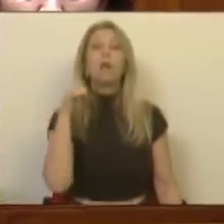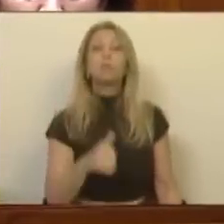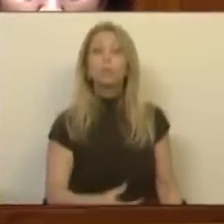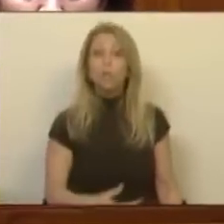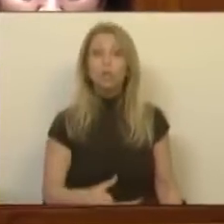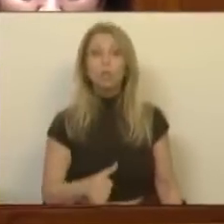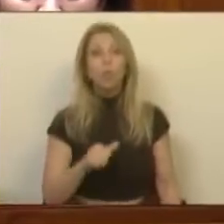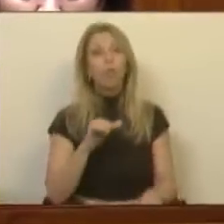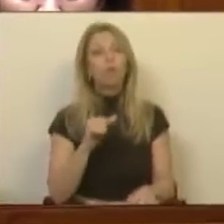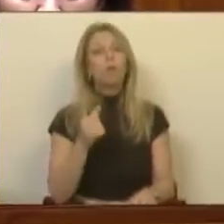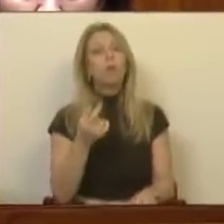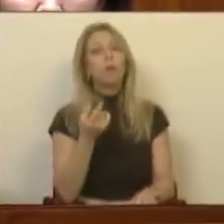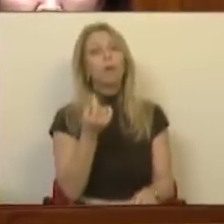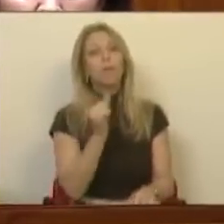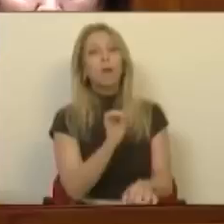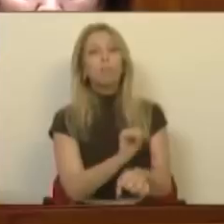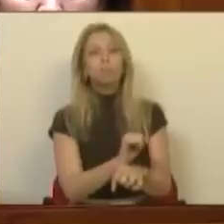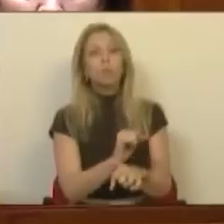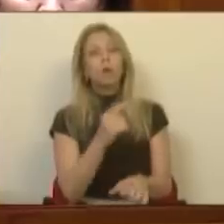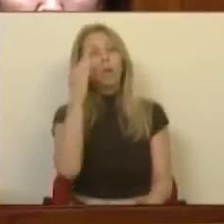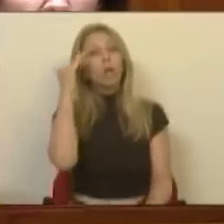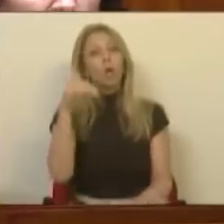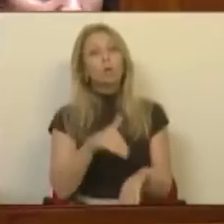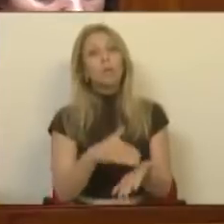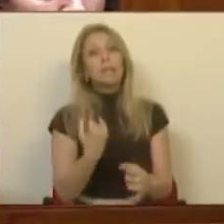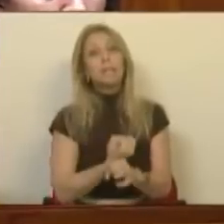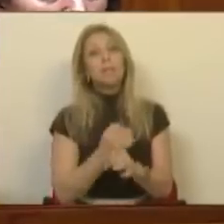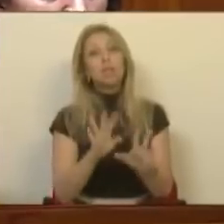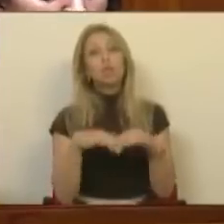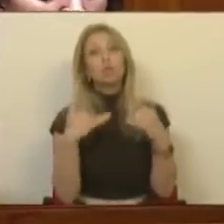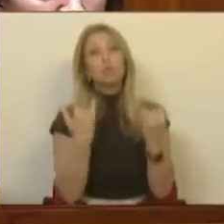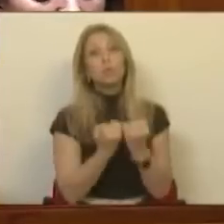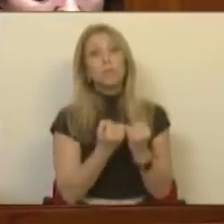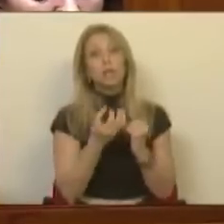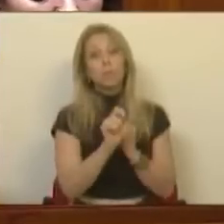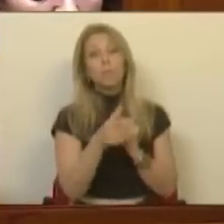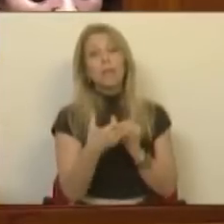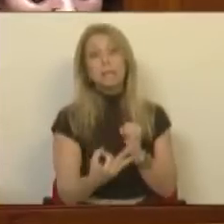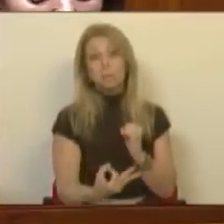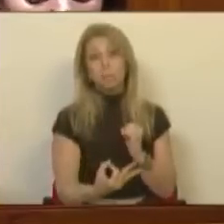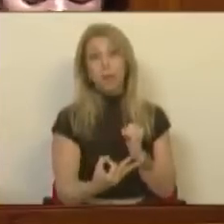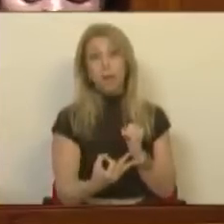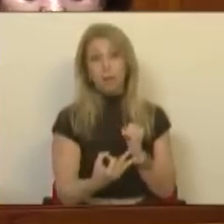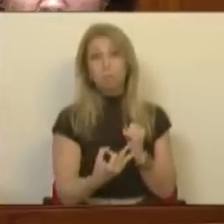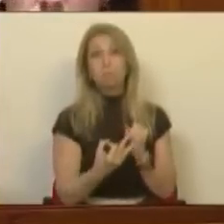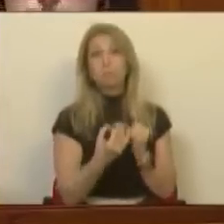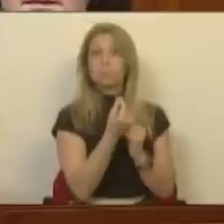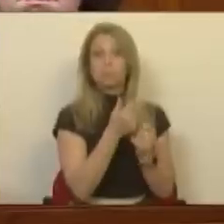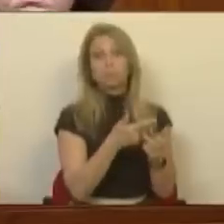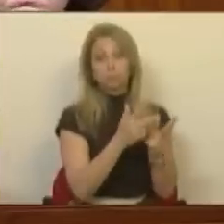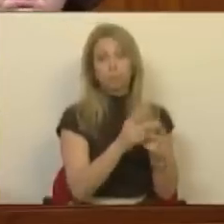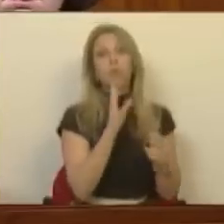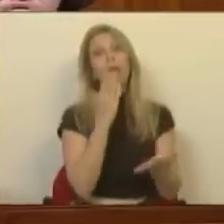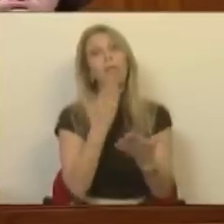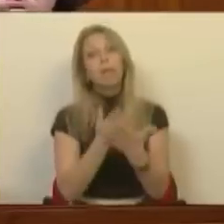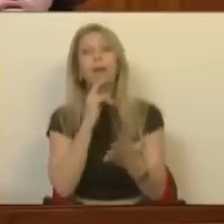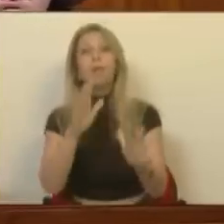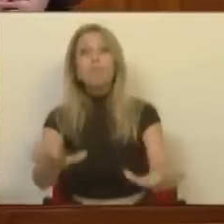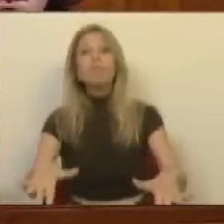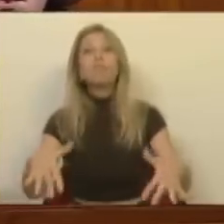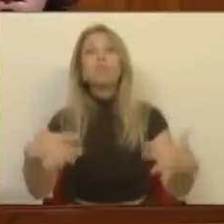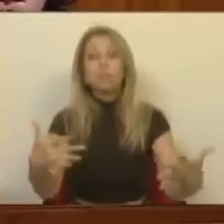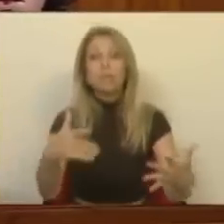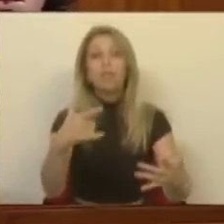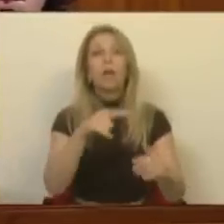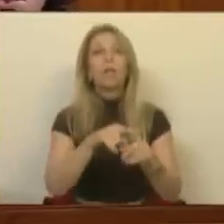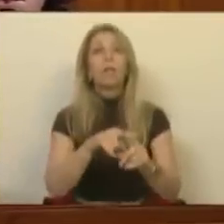descongelamento do Chaves dos serviços sociais da PSP o prometeu aos serviços sociais da PSP adquirir 200